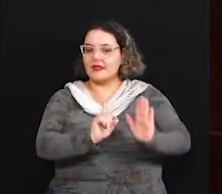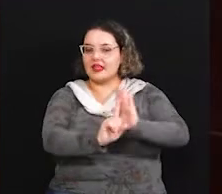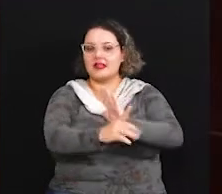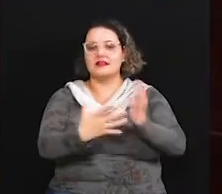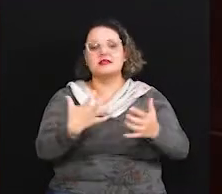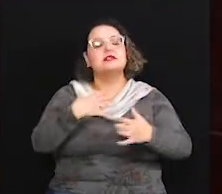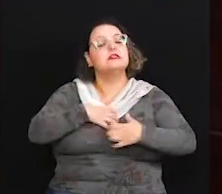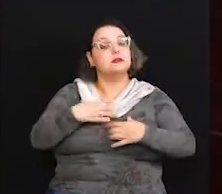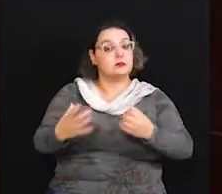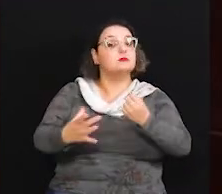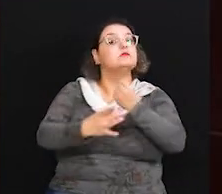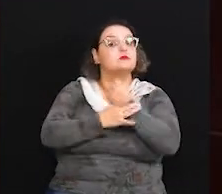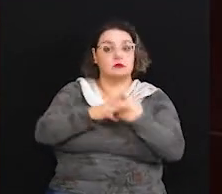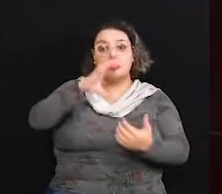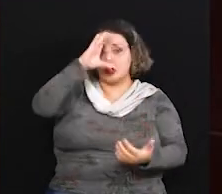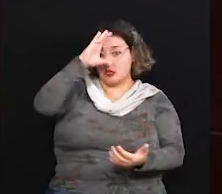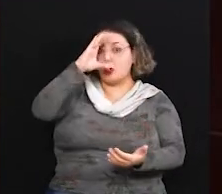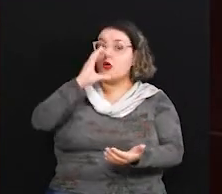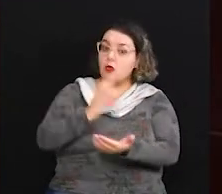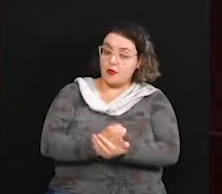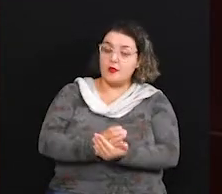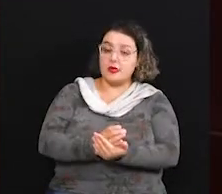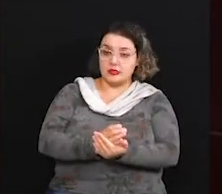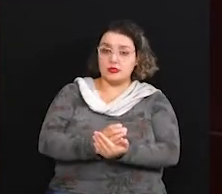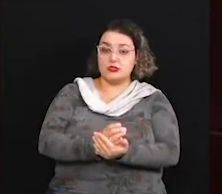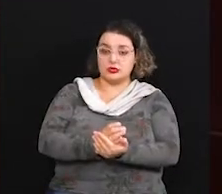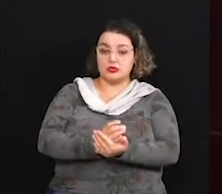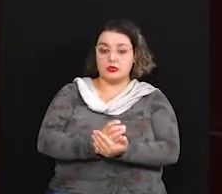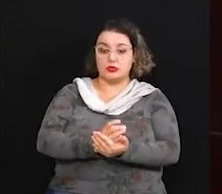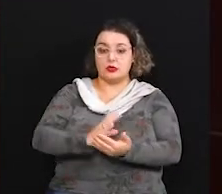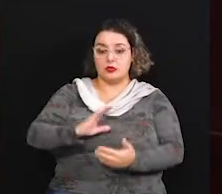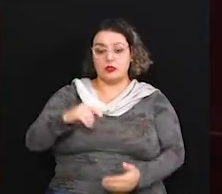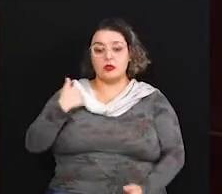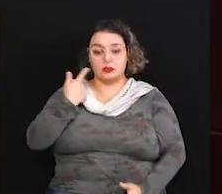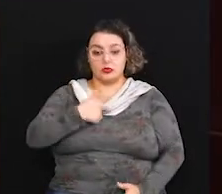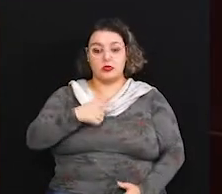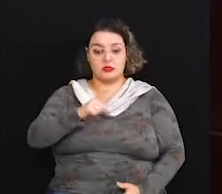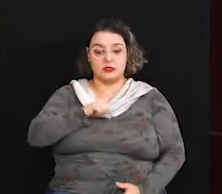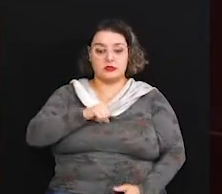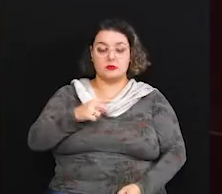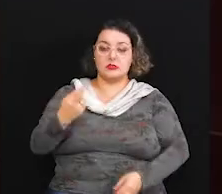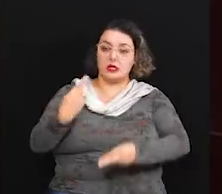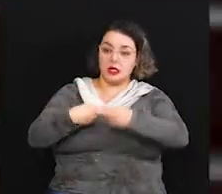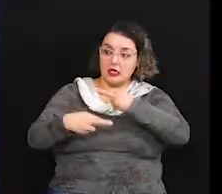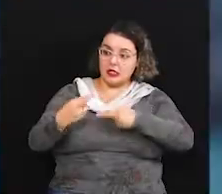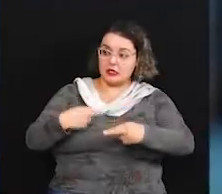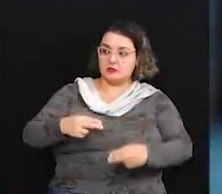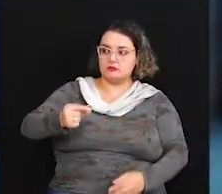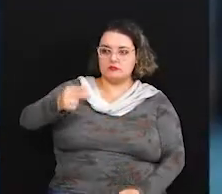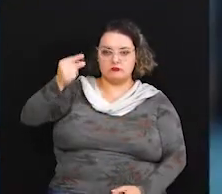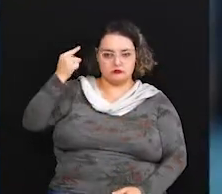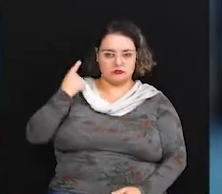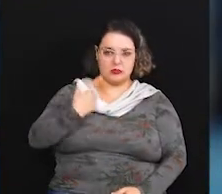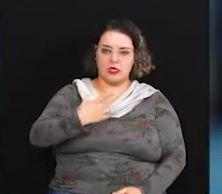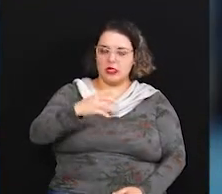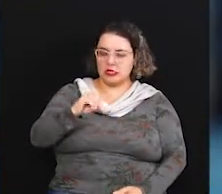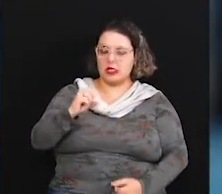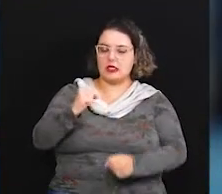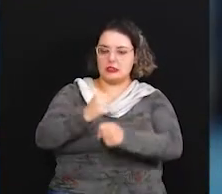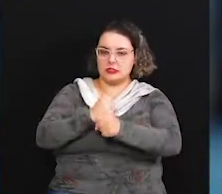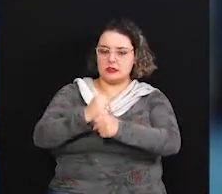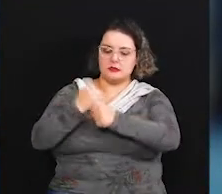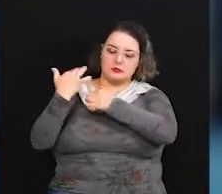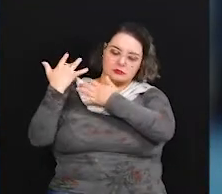a gente se sente muito segura e confiante, né? E aí, como a gente já tem essa relação aí de quase 10